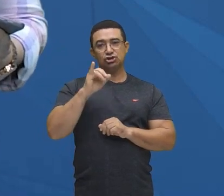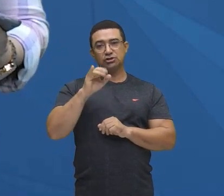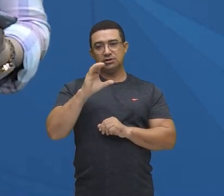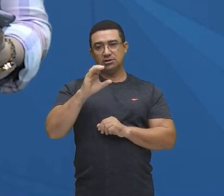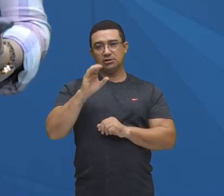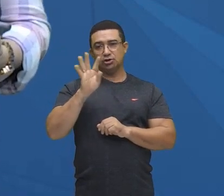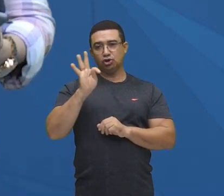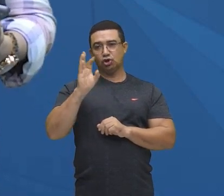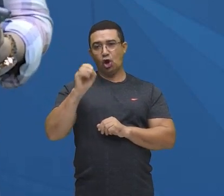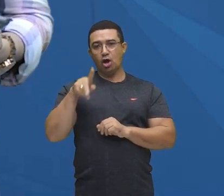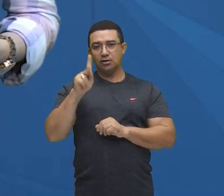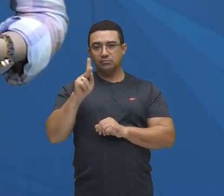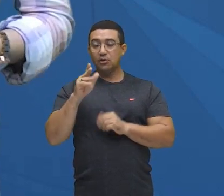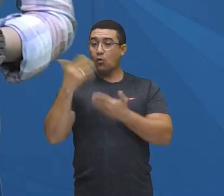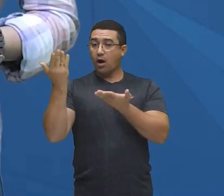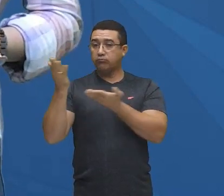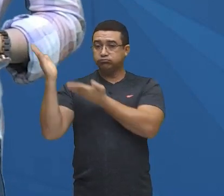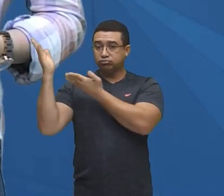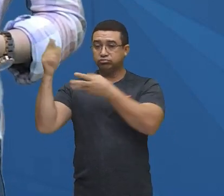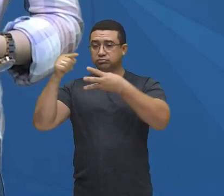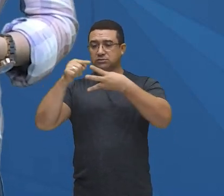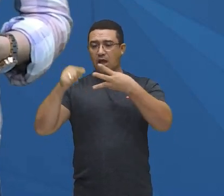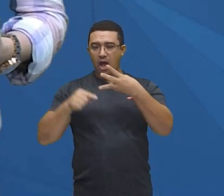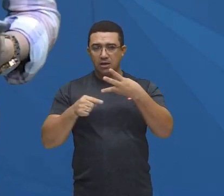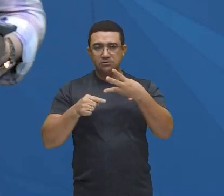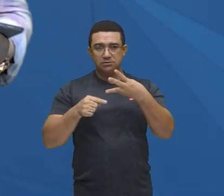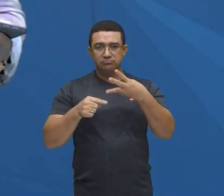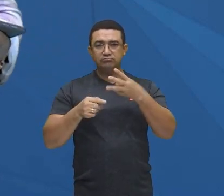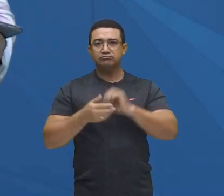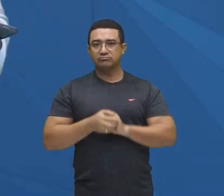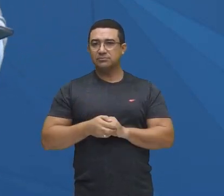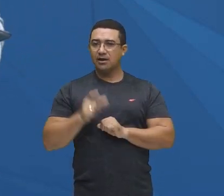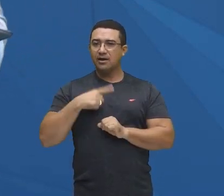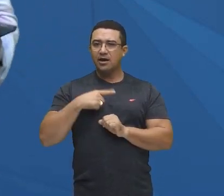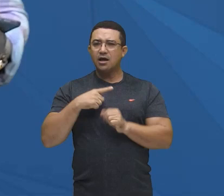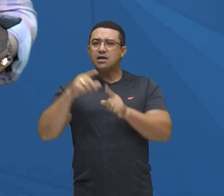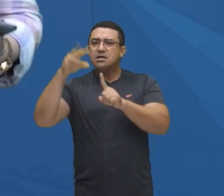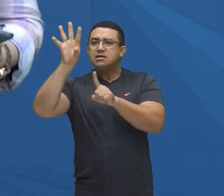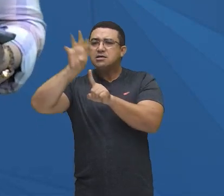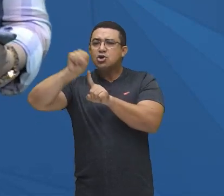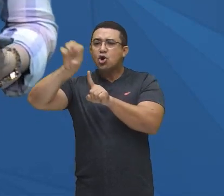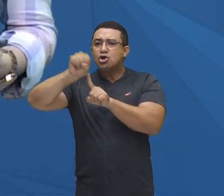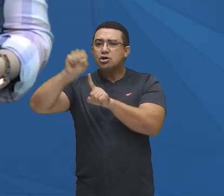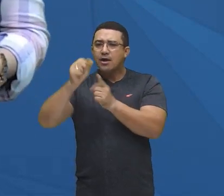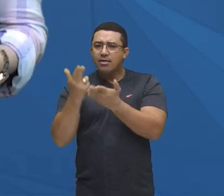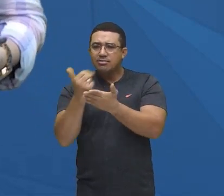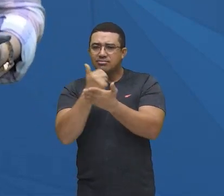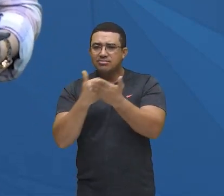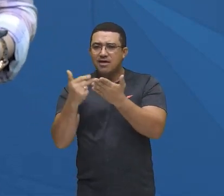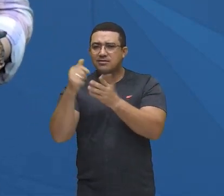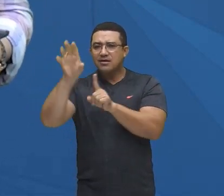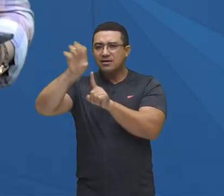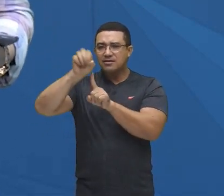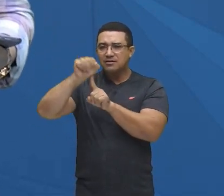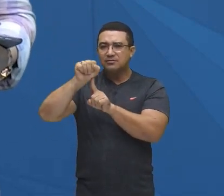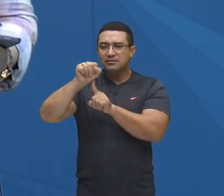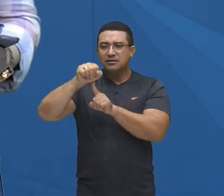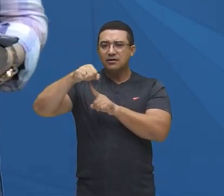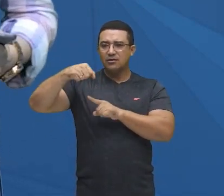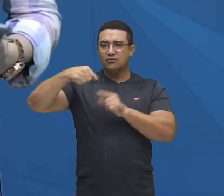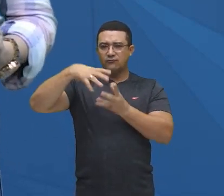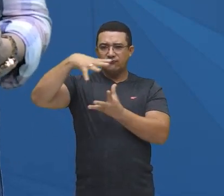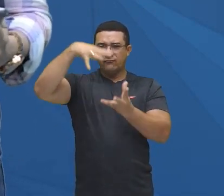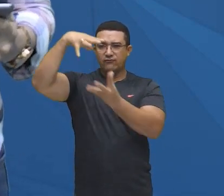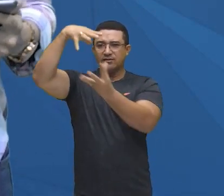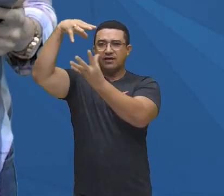ou Snapchat. Qual dessas três redes tem como um ícone, né, o símbolo, a logo, um